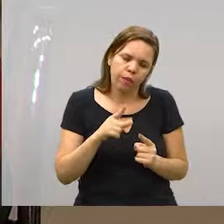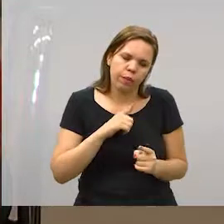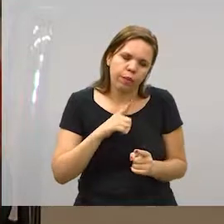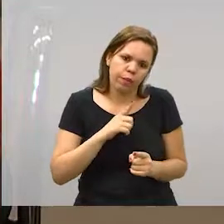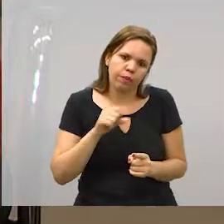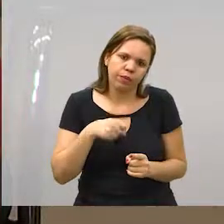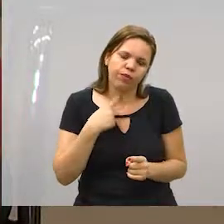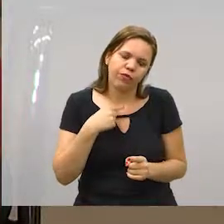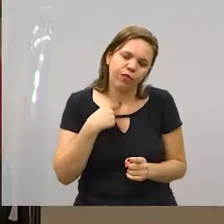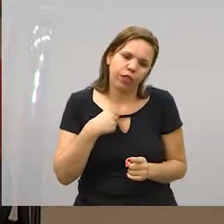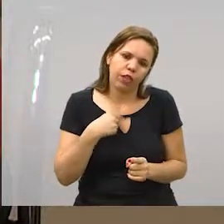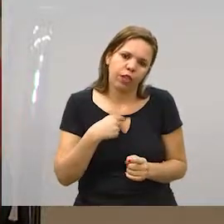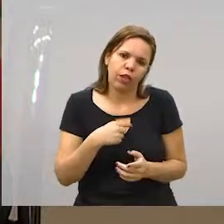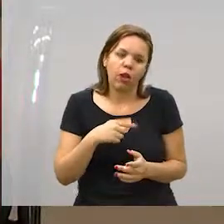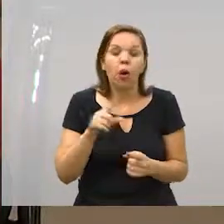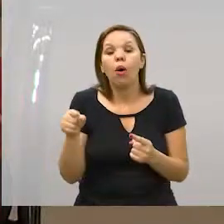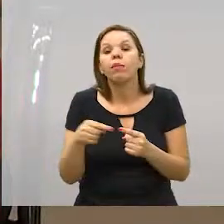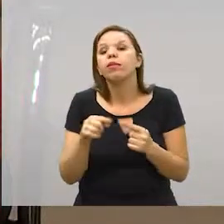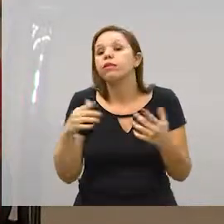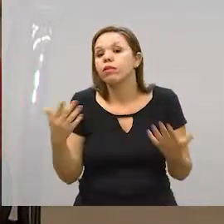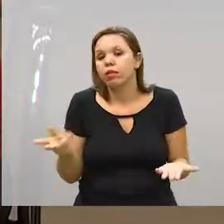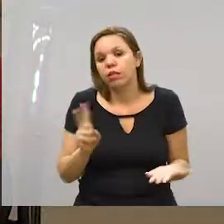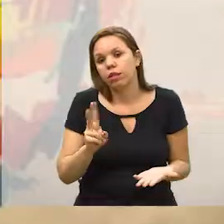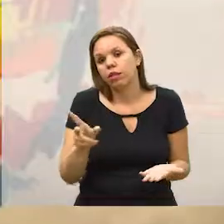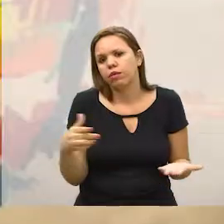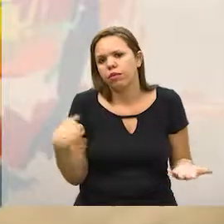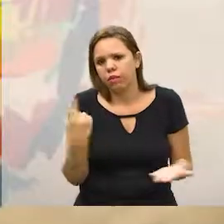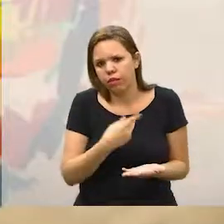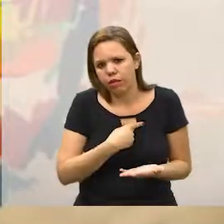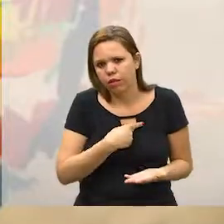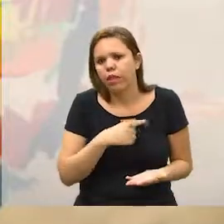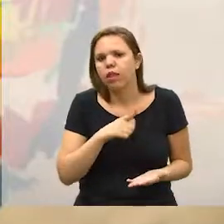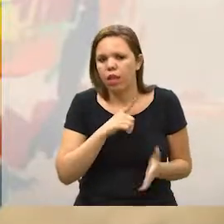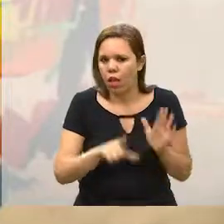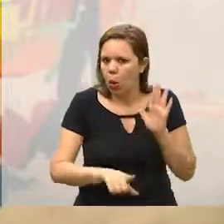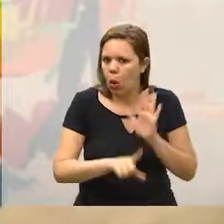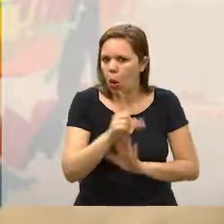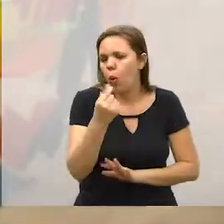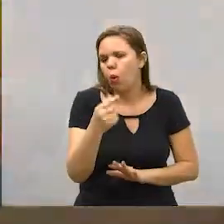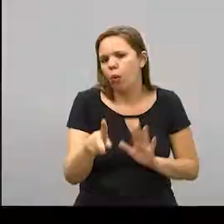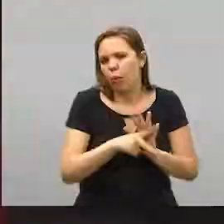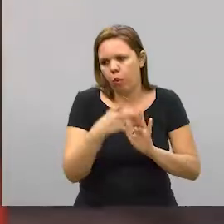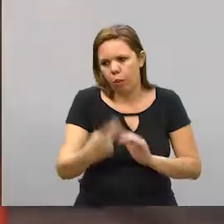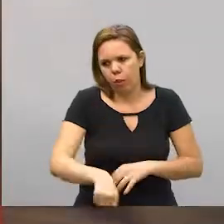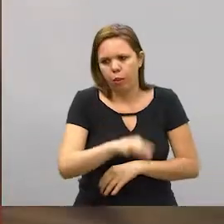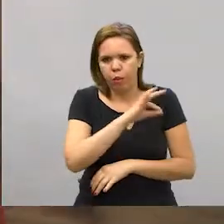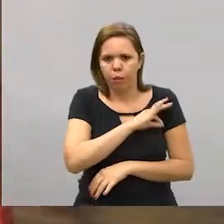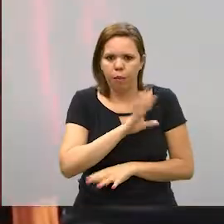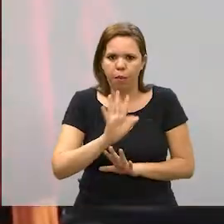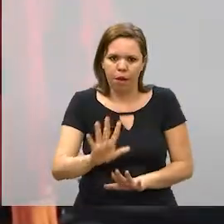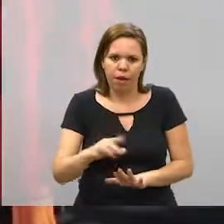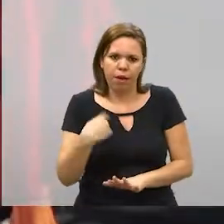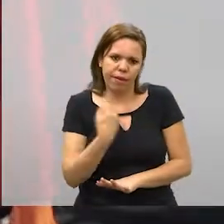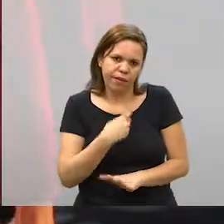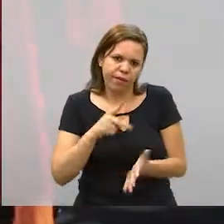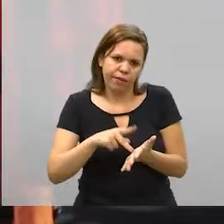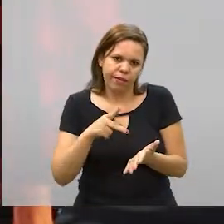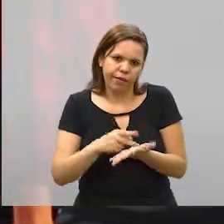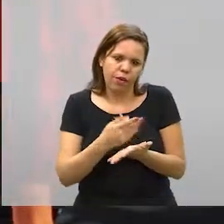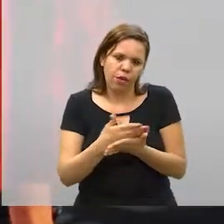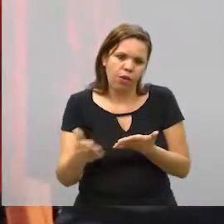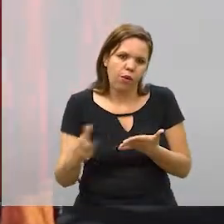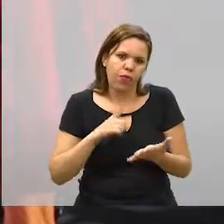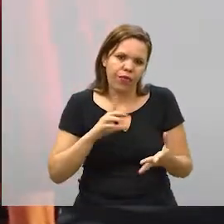tem um objetivo, desejo, né? Foi o desejo, mas o objetivo, claro, sempre foi a gente poder se sustentar com isso, né? Ser uma coisa. Mas, na verdade, a